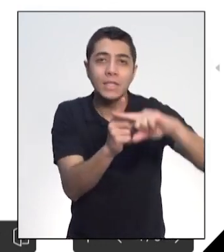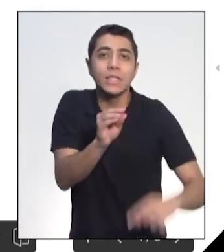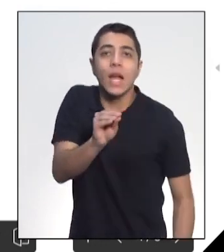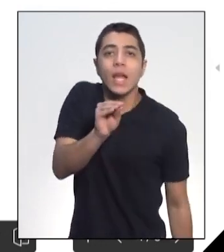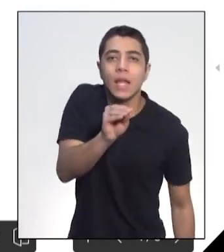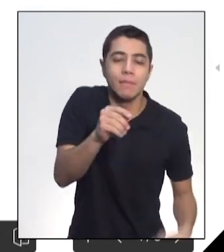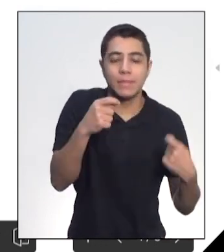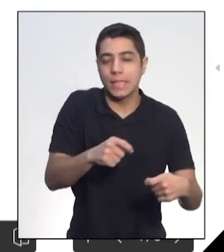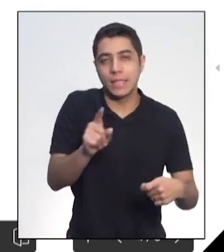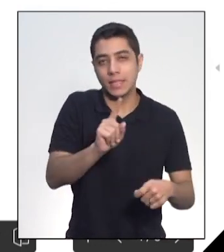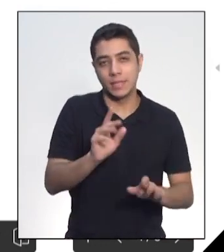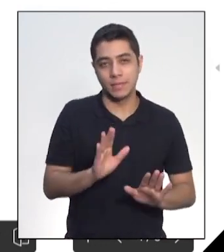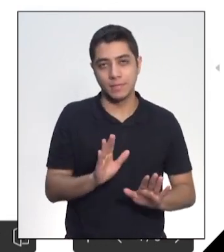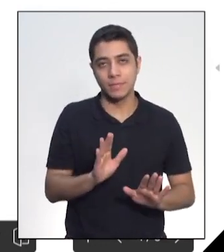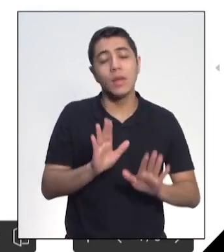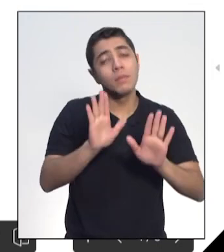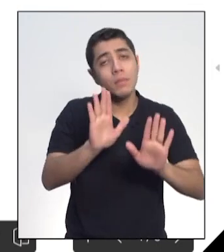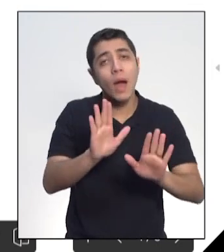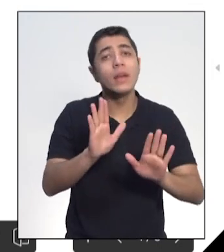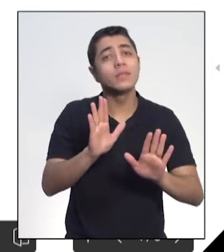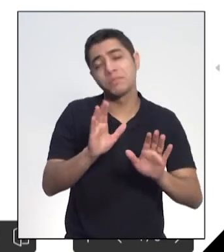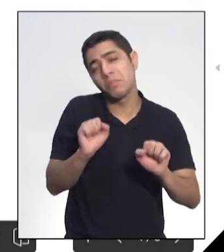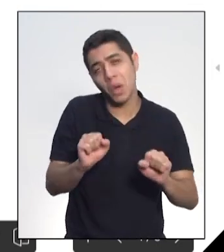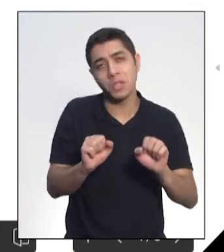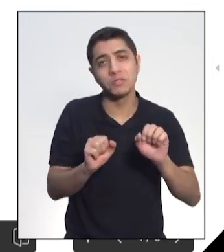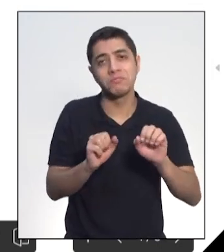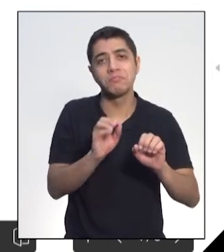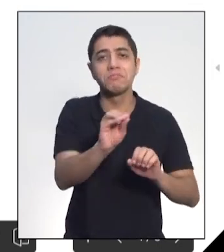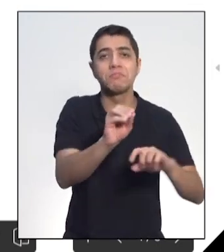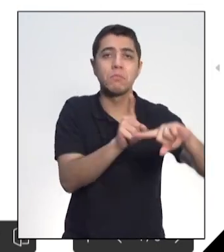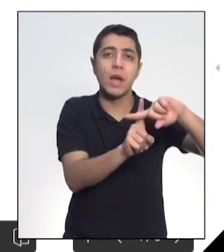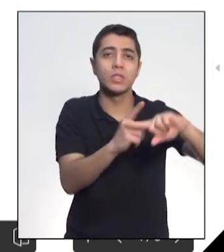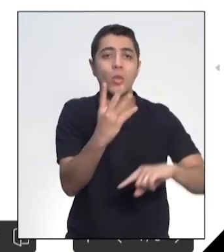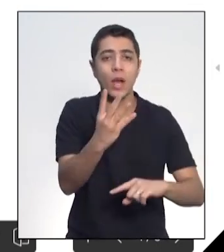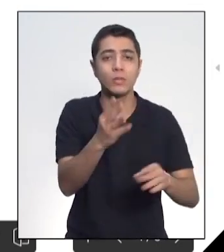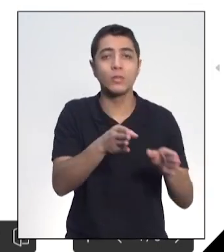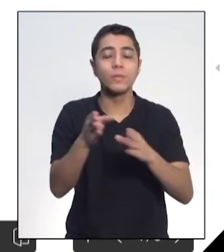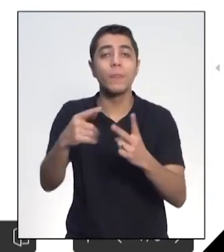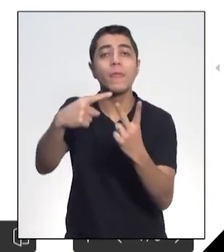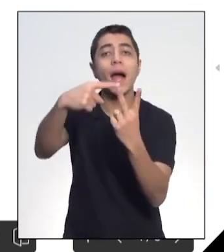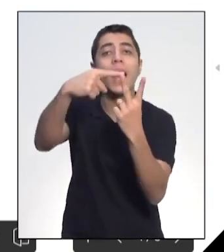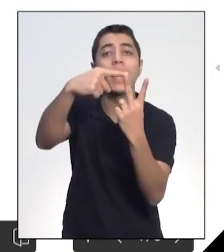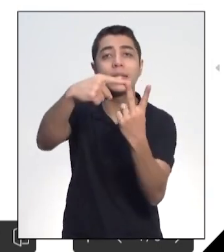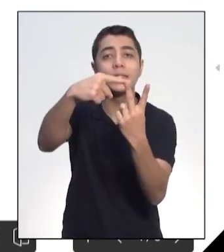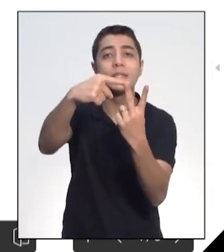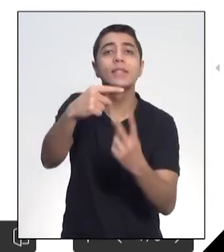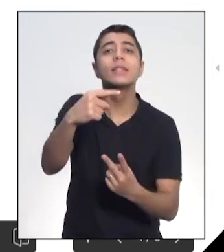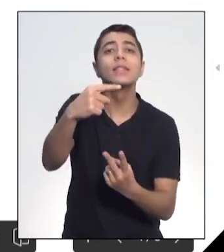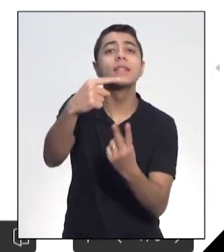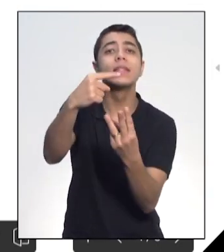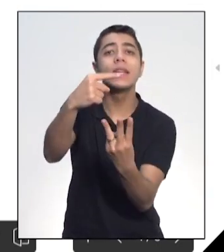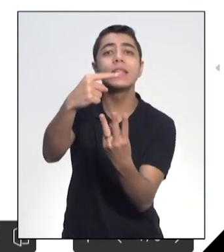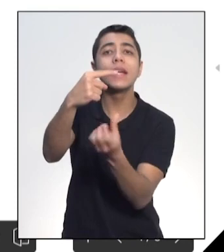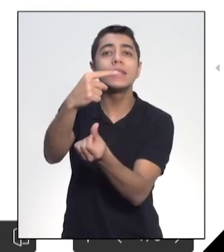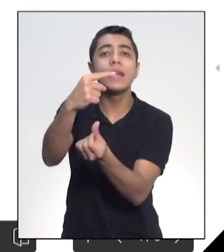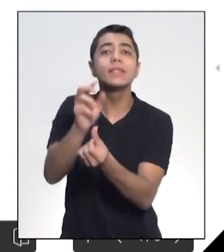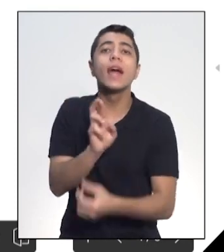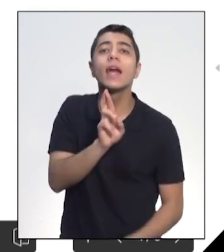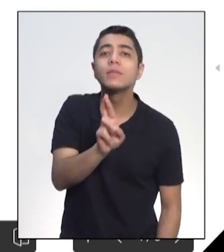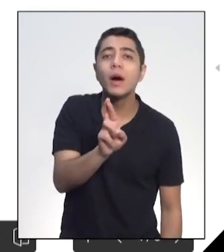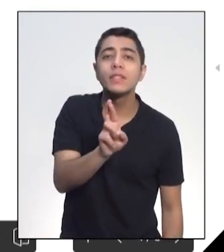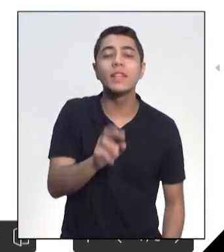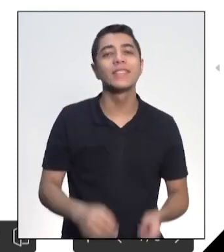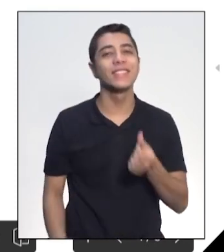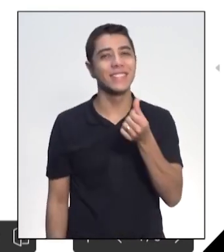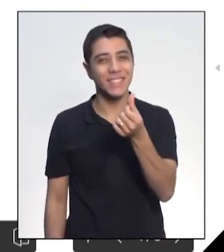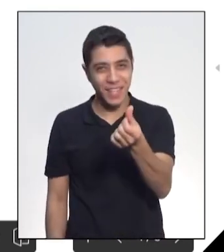dá 36? Olha, 6 vezes 6. Então, a raiz quadrada de 36 é 6. E 2 vezes A, 2 vezes